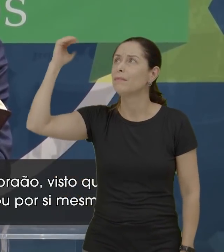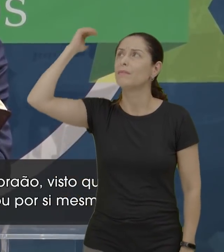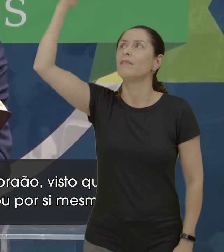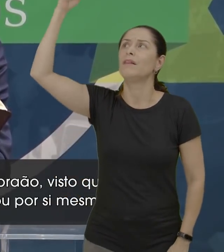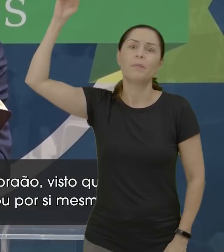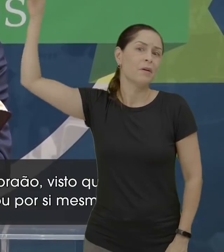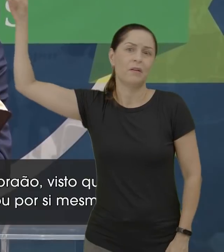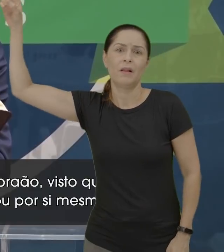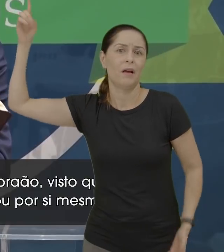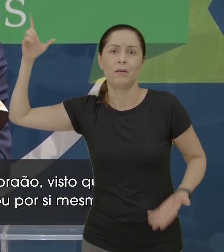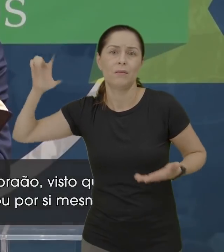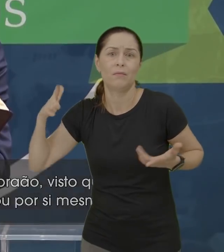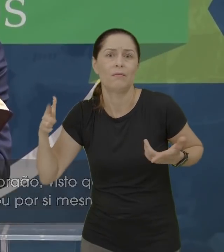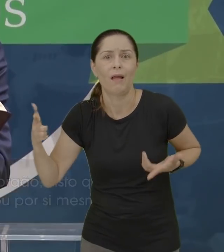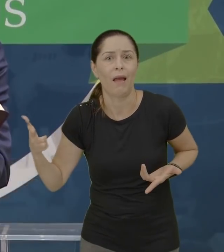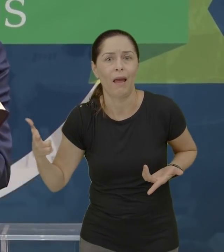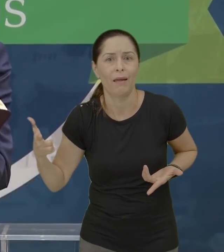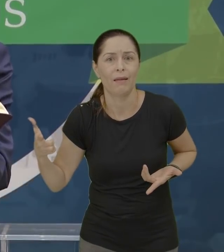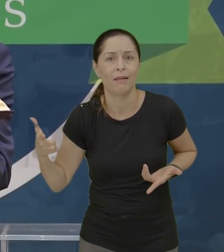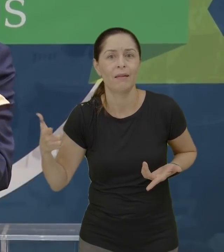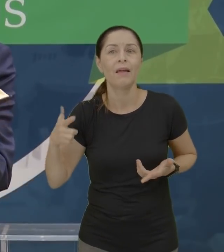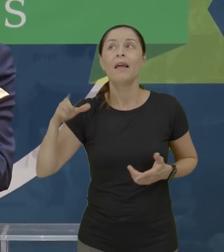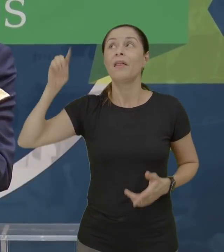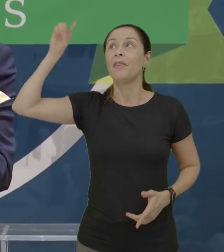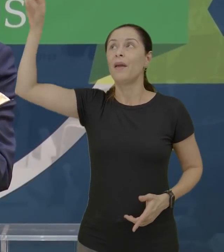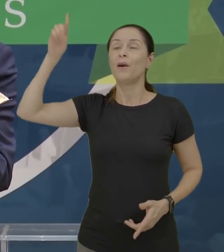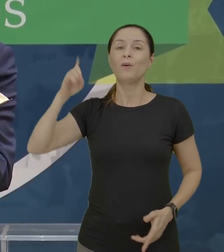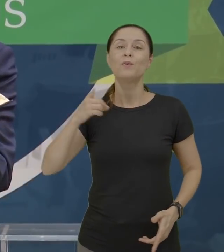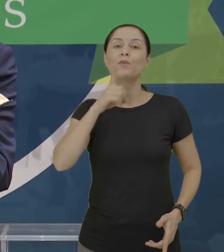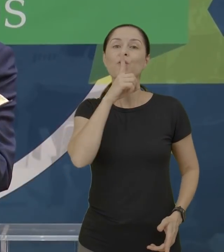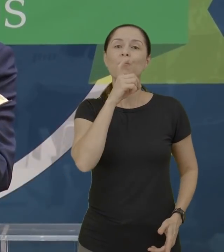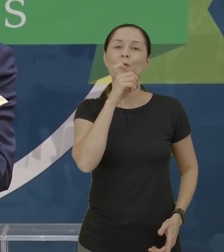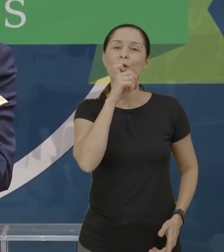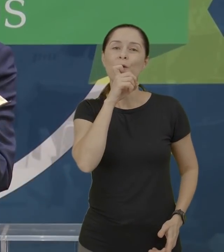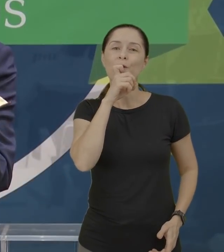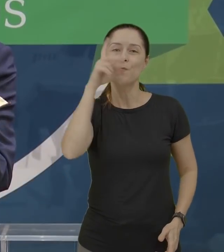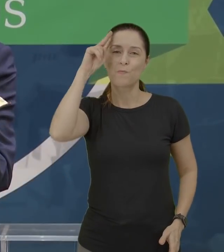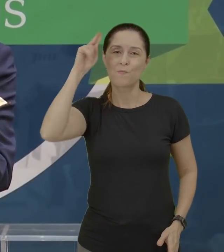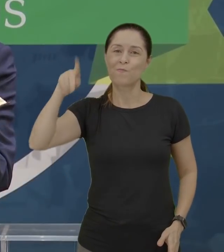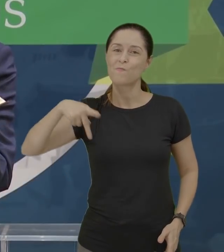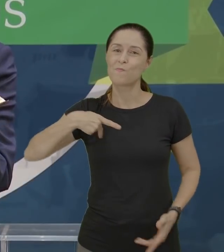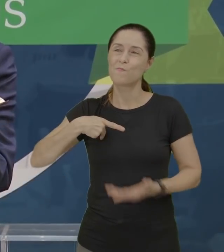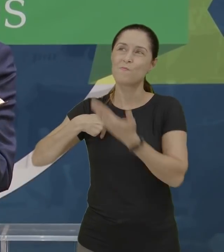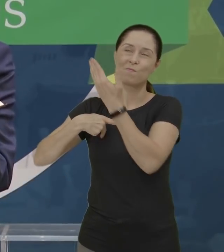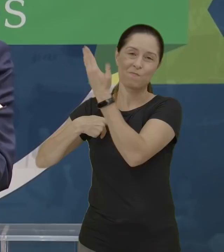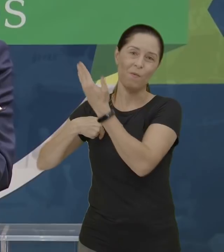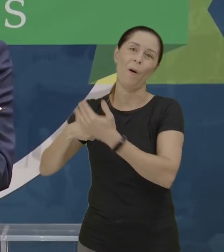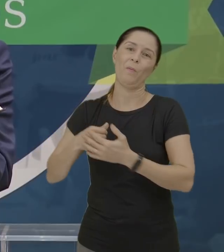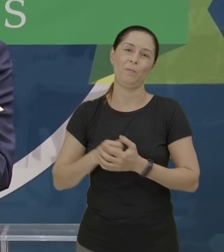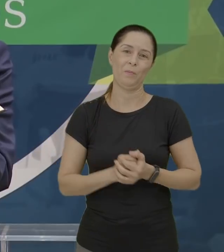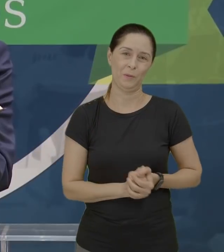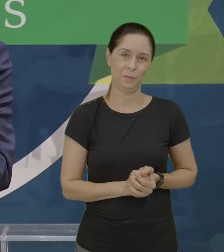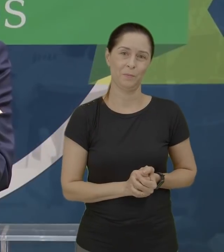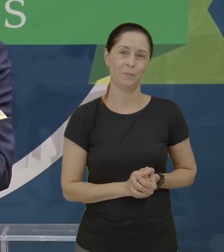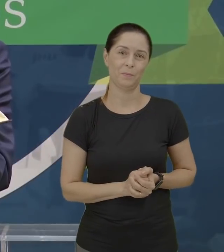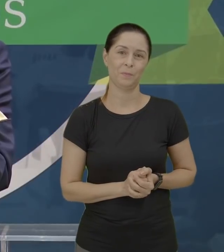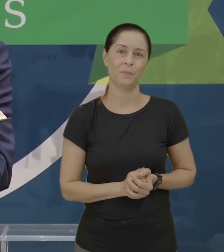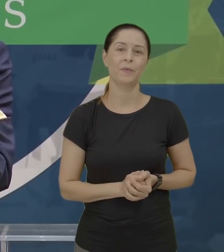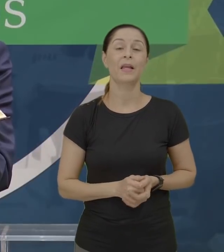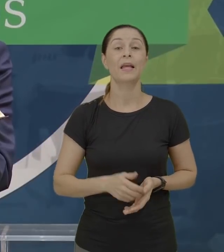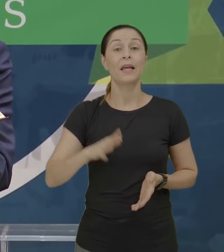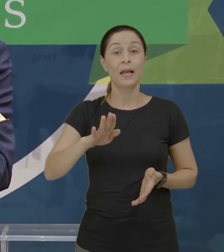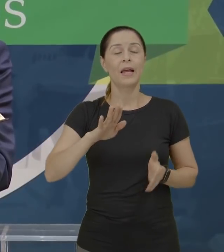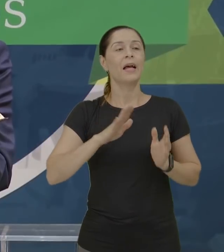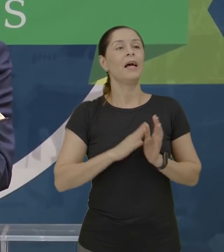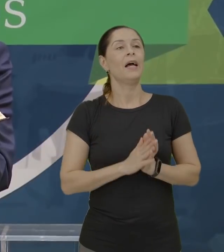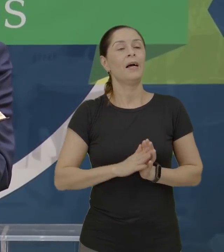porque naquela época não tinha todos os aparatos que nós temos hoje do trabalho jurídico, né, dos